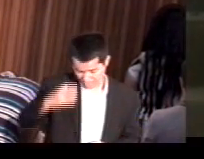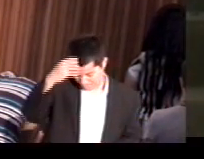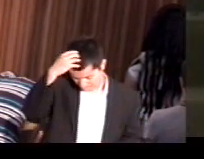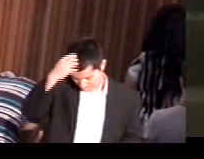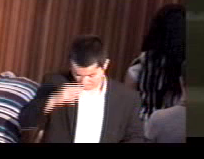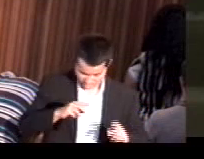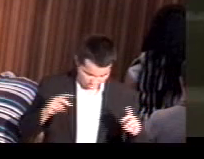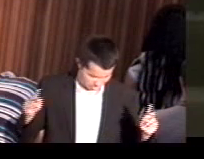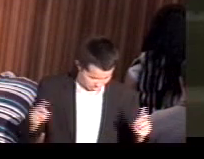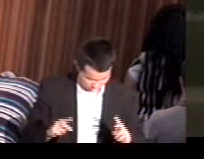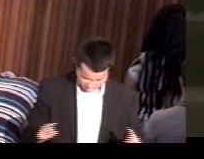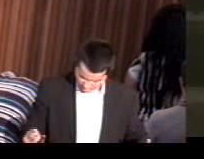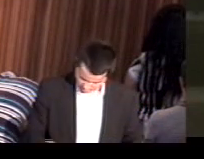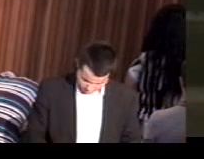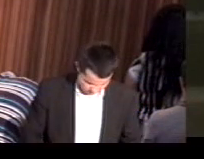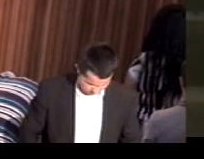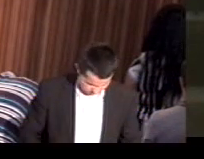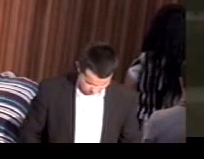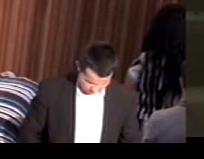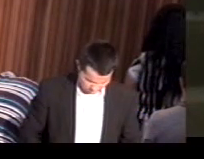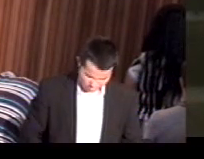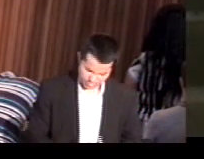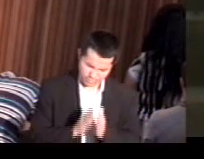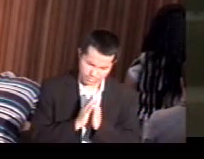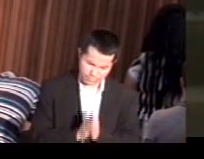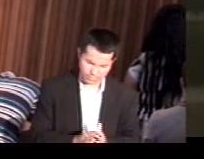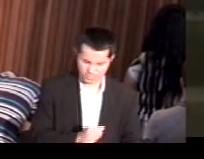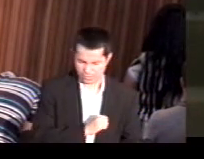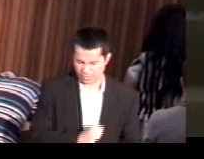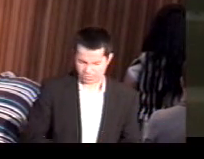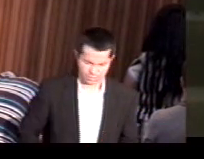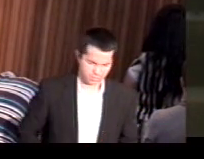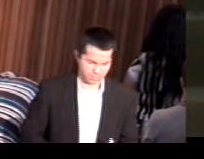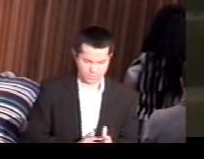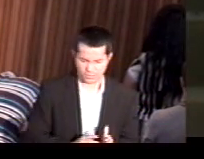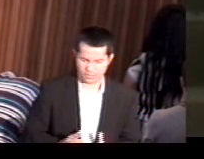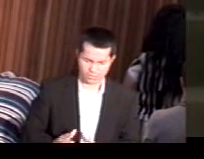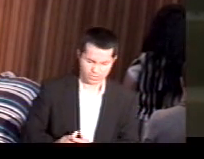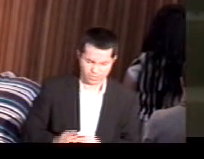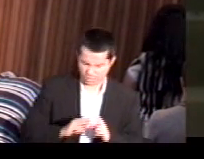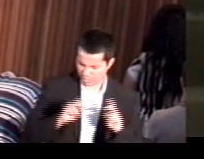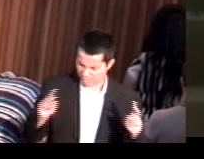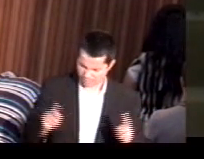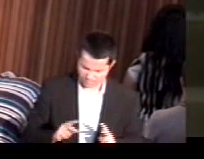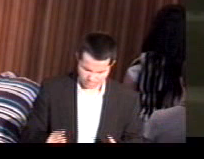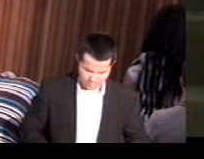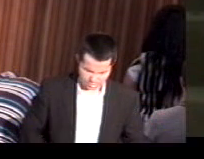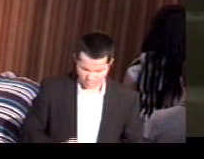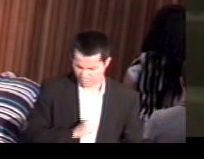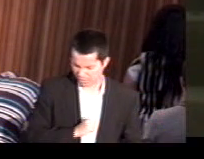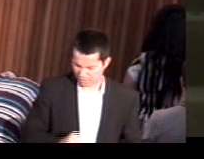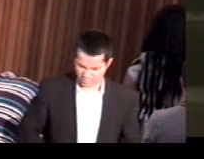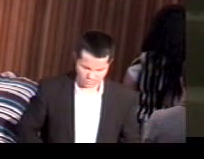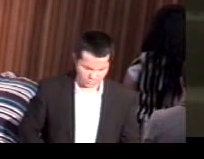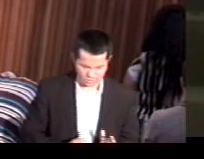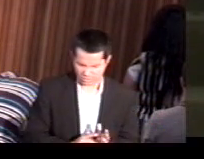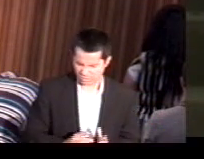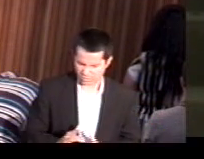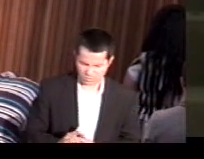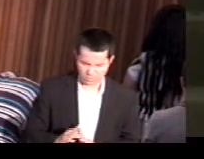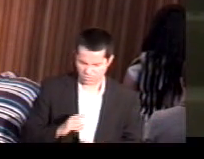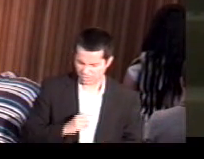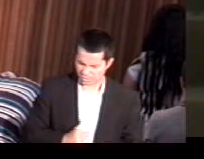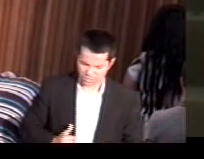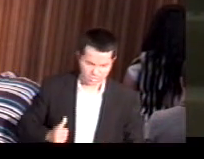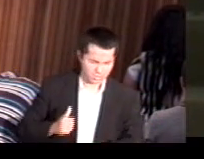é o Rei da paz. Então, Senhor, que a paz do Senhor Jesus, que excede todo